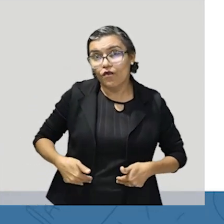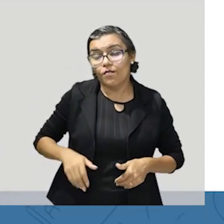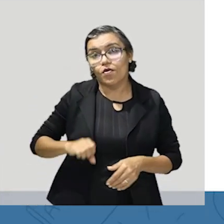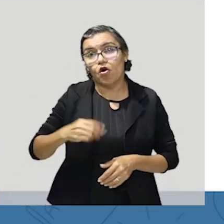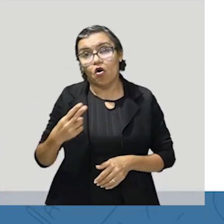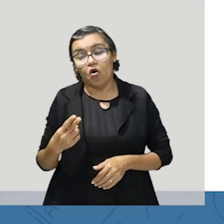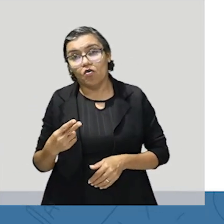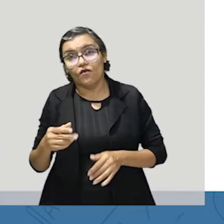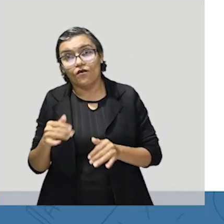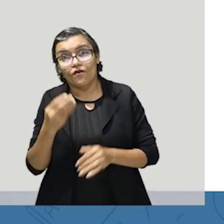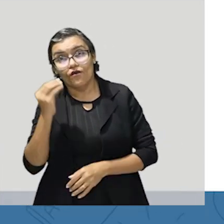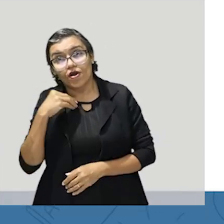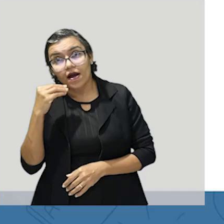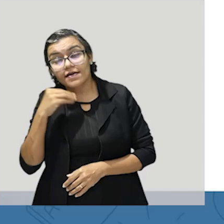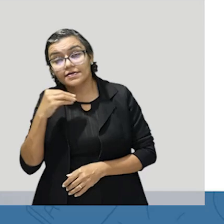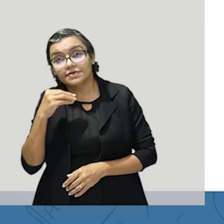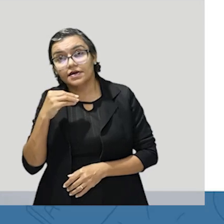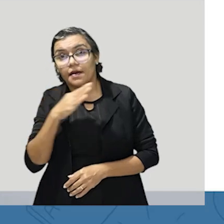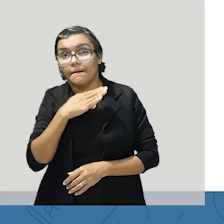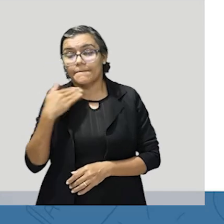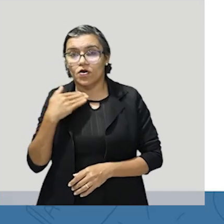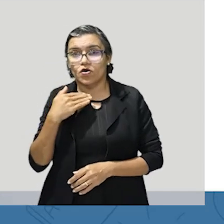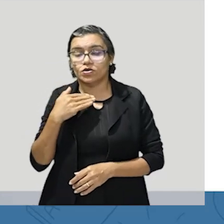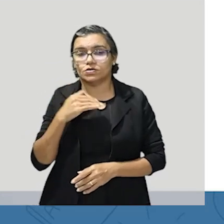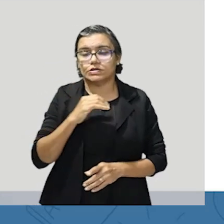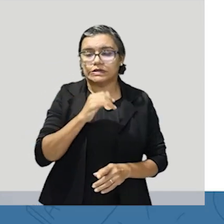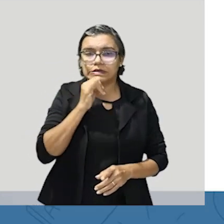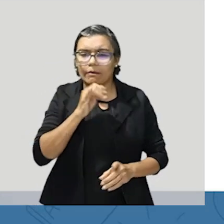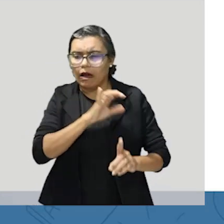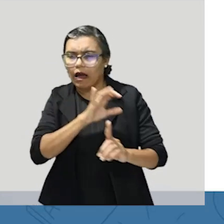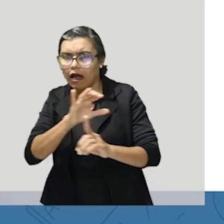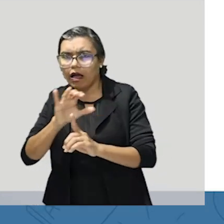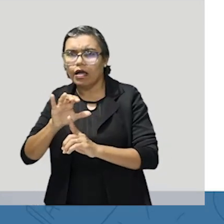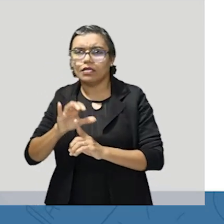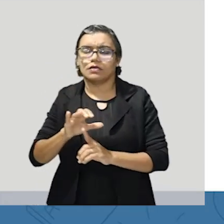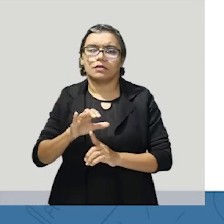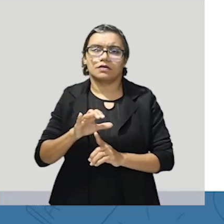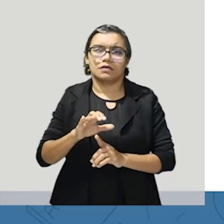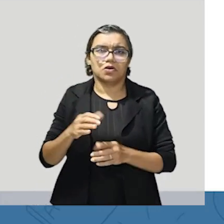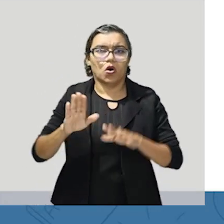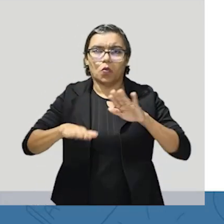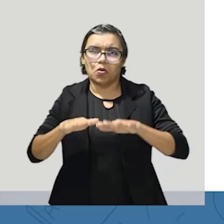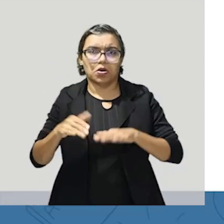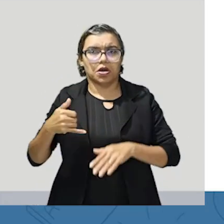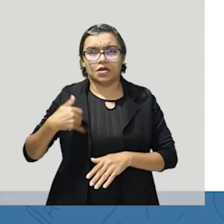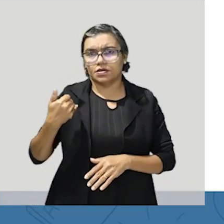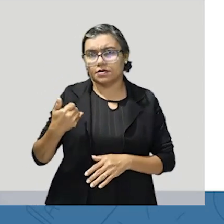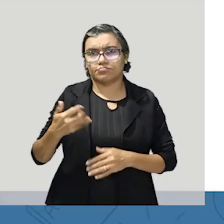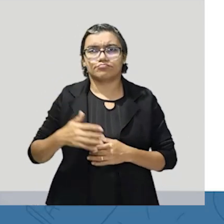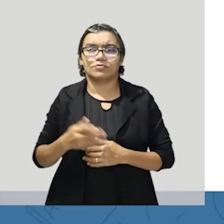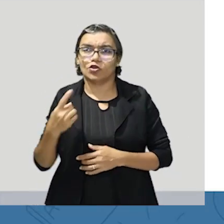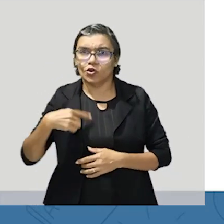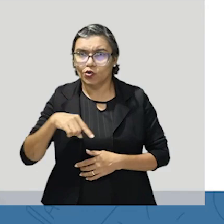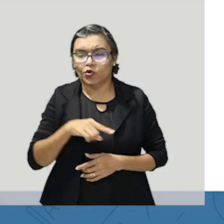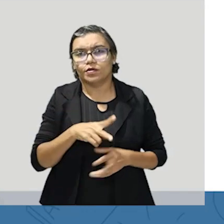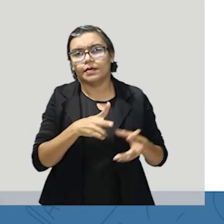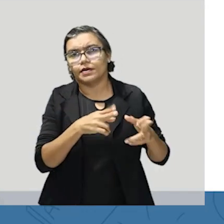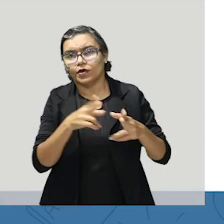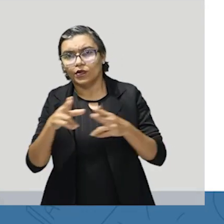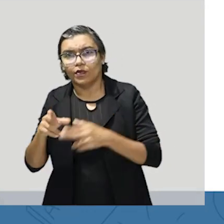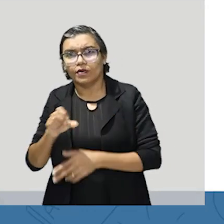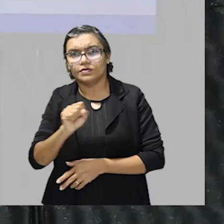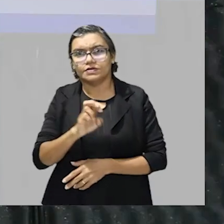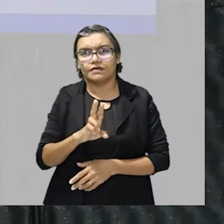que é a morte Severina ataque em qualquer idade e até gente não nascida somos muito severinos